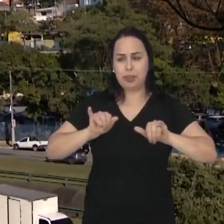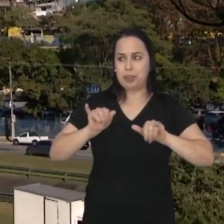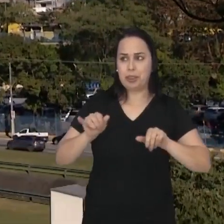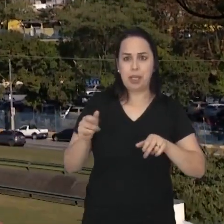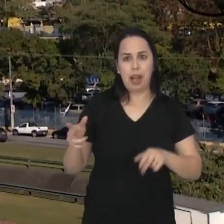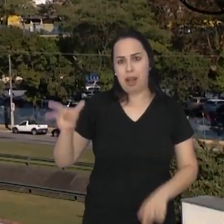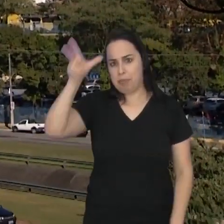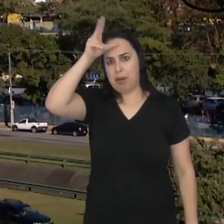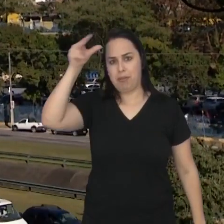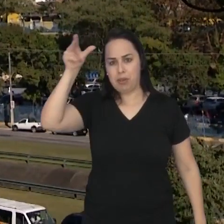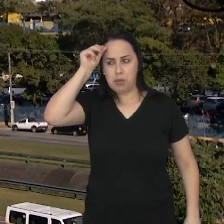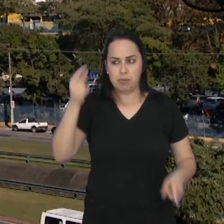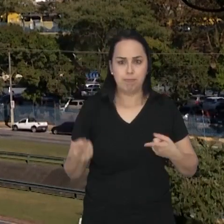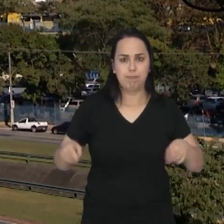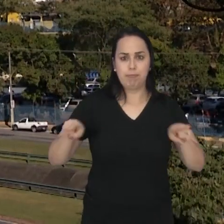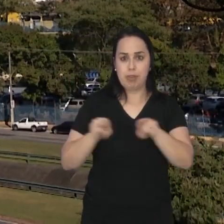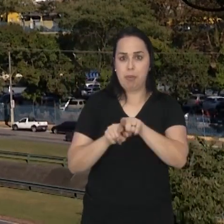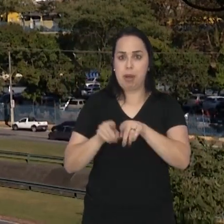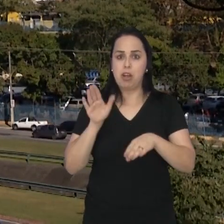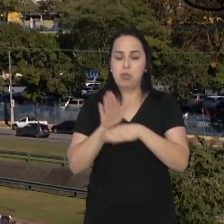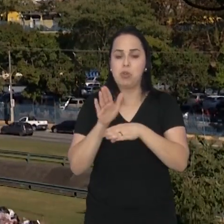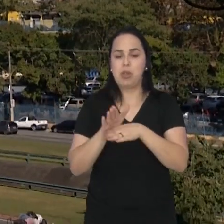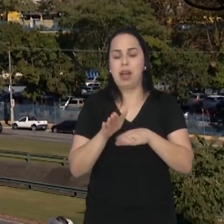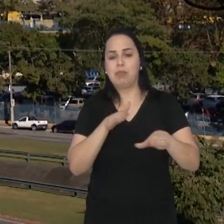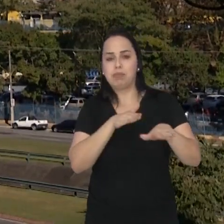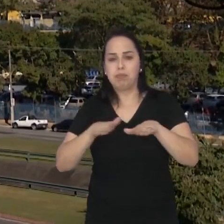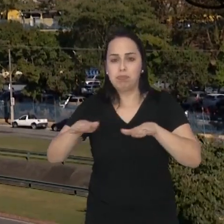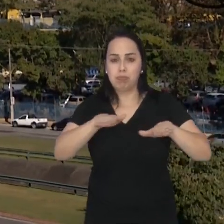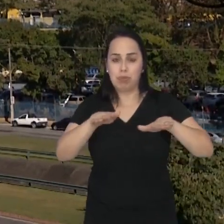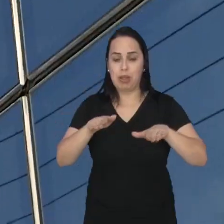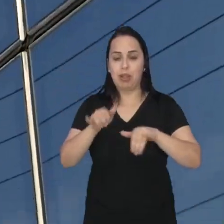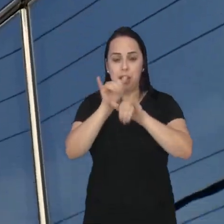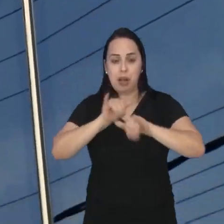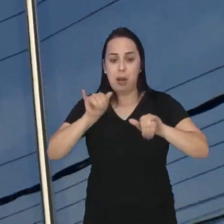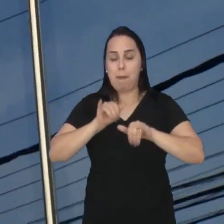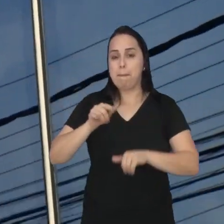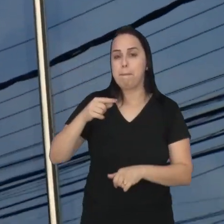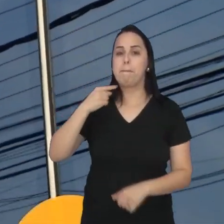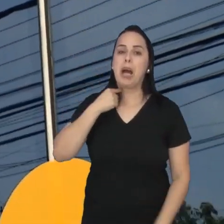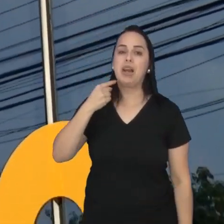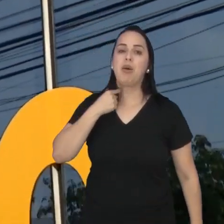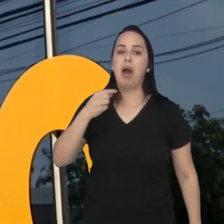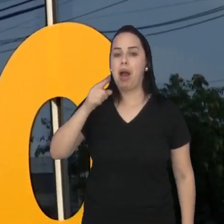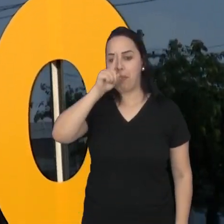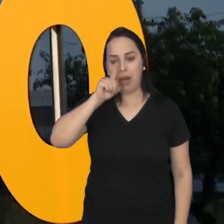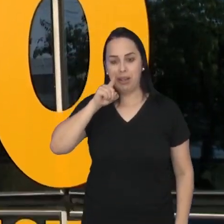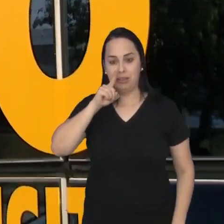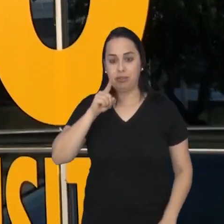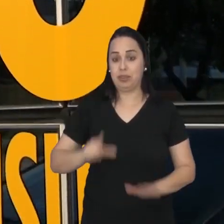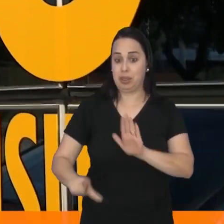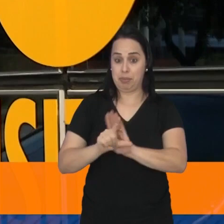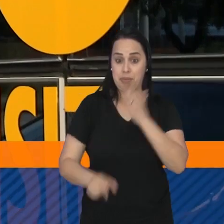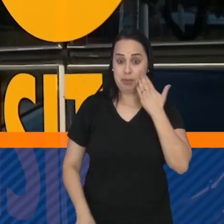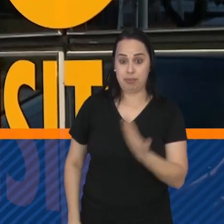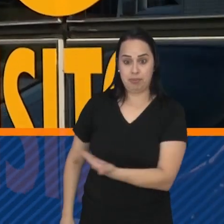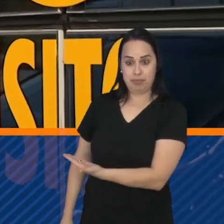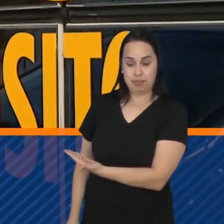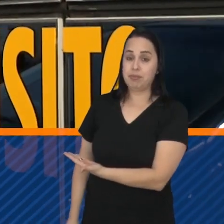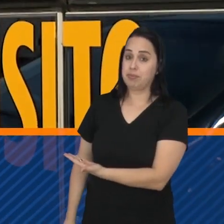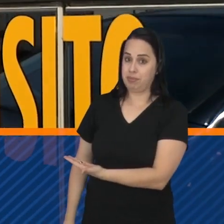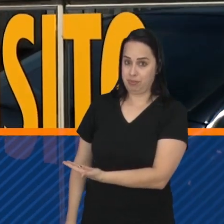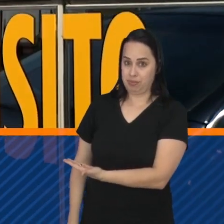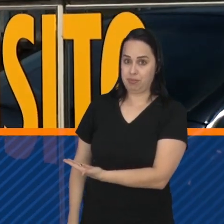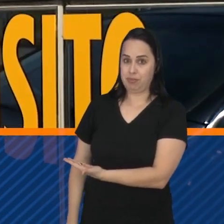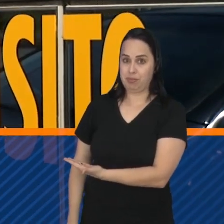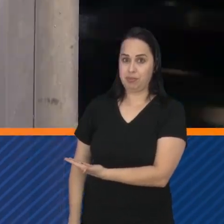ressaltaram o trabalho junto ao Poder Executivo para a melhoria no trânsito. Um exemplo foi a campanha Maio Amarelo, regulamentada em